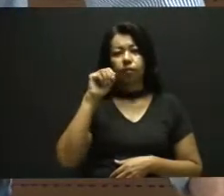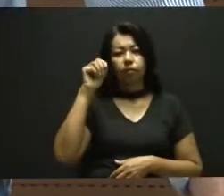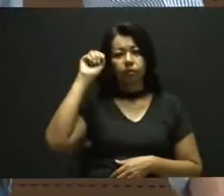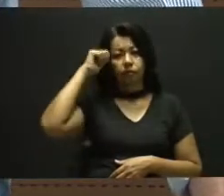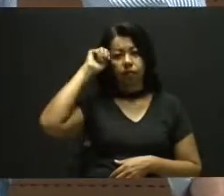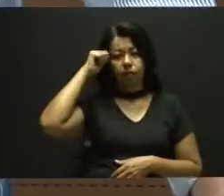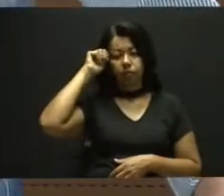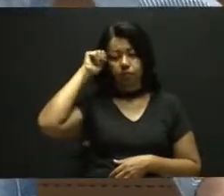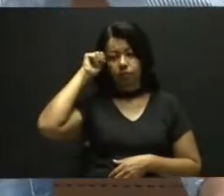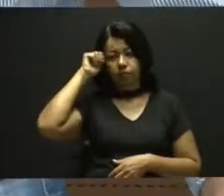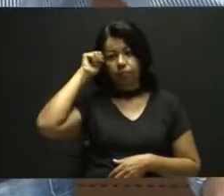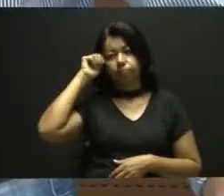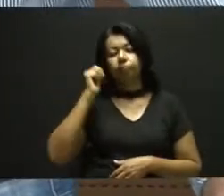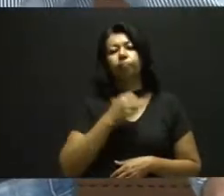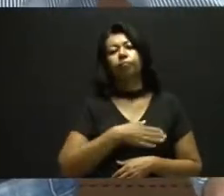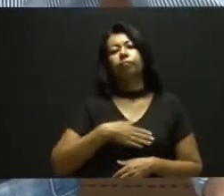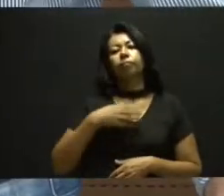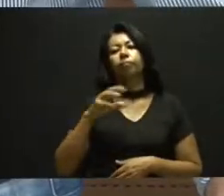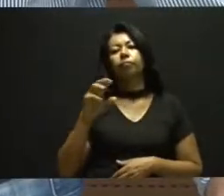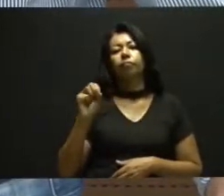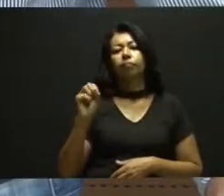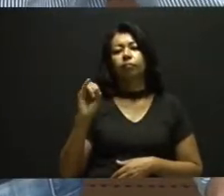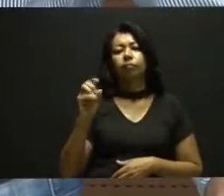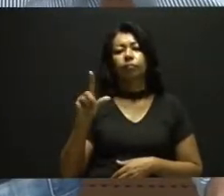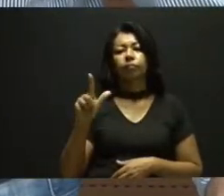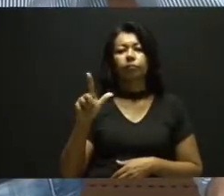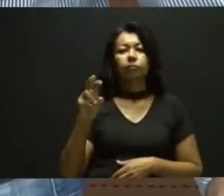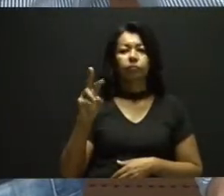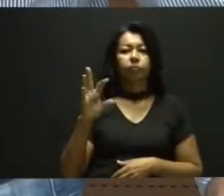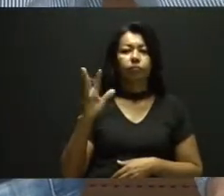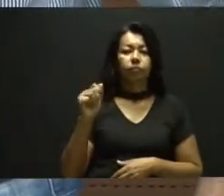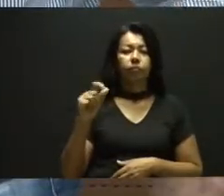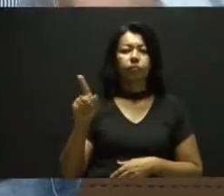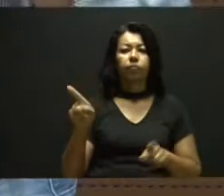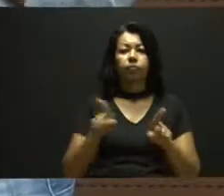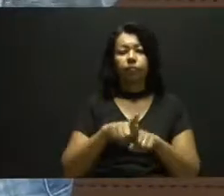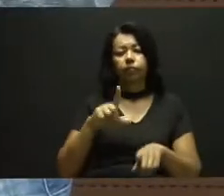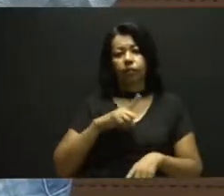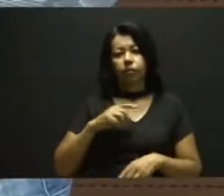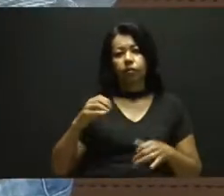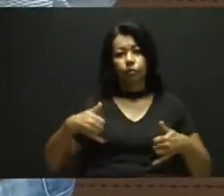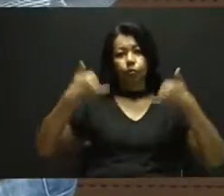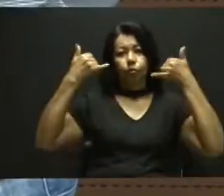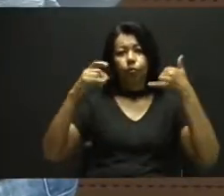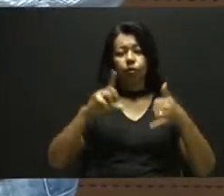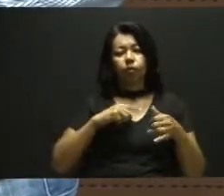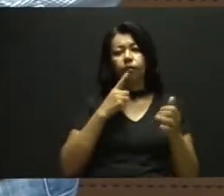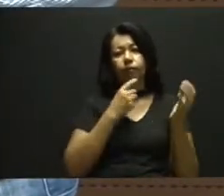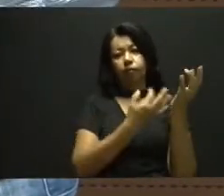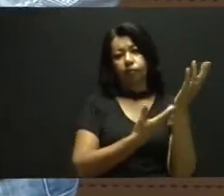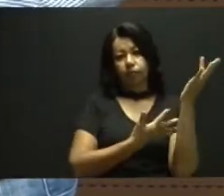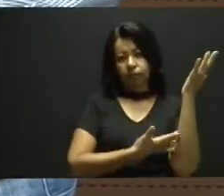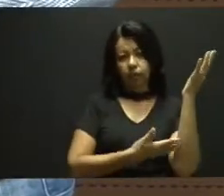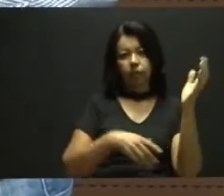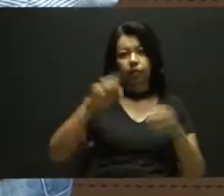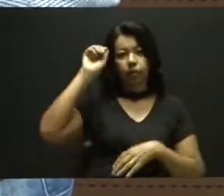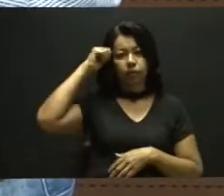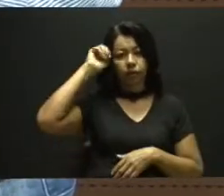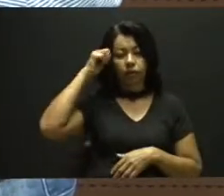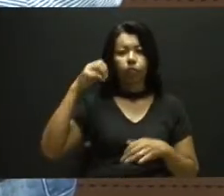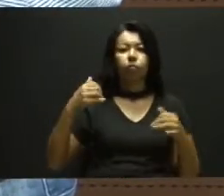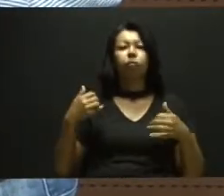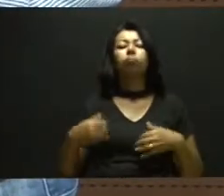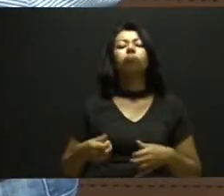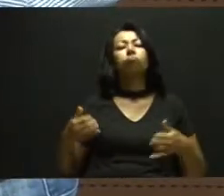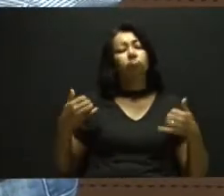tão querida silvia eu também tenho esse orgulho de ter nas minhas veias o sangue negro meu orgulho muito